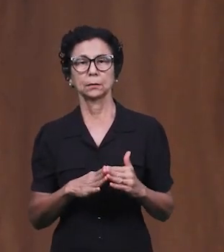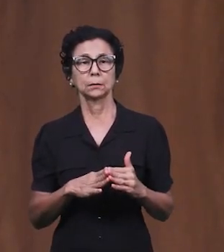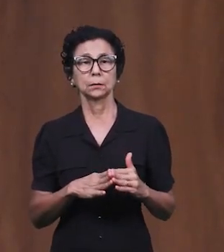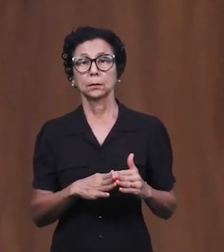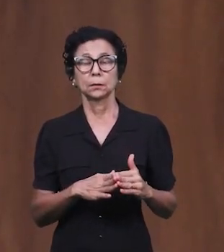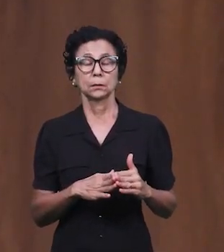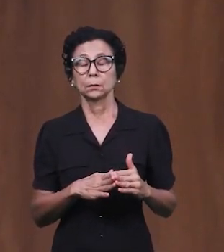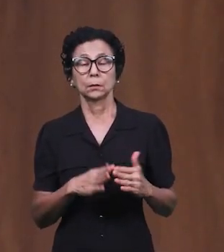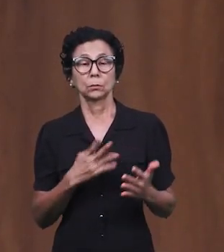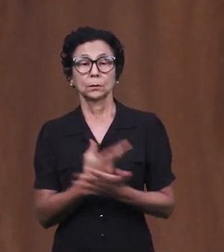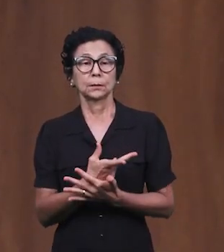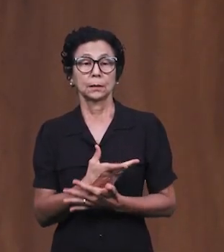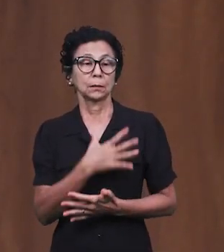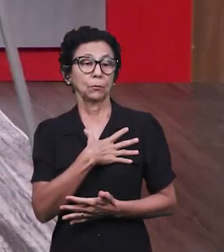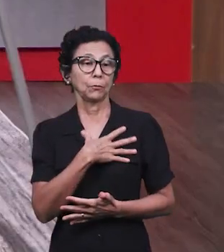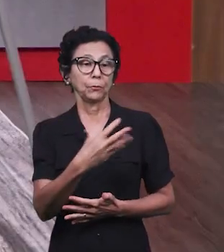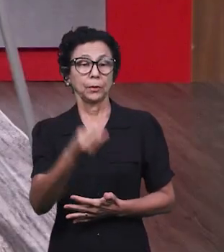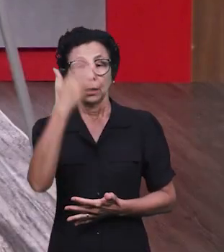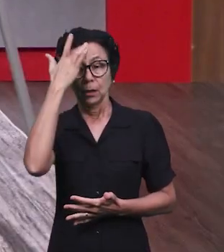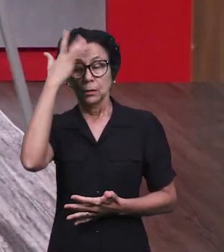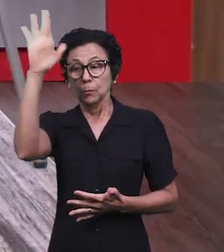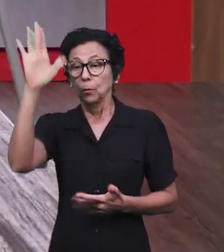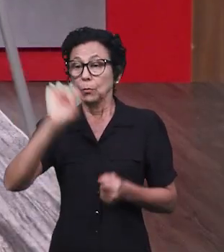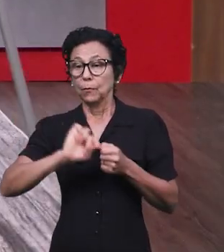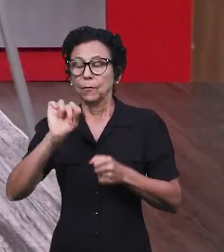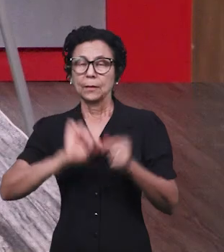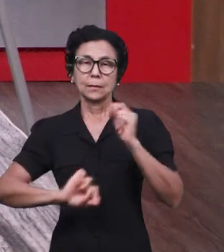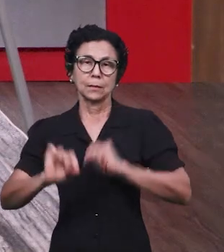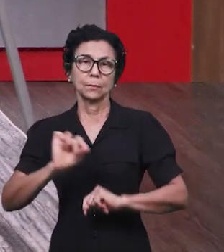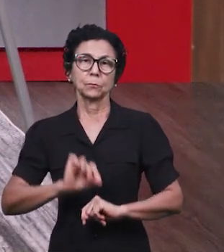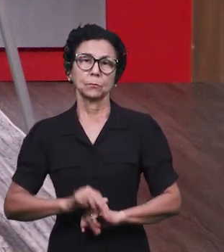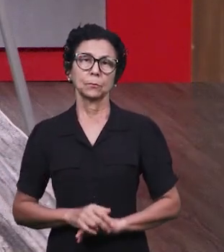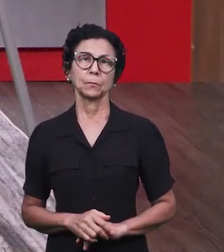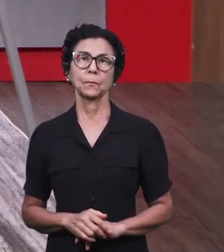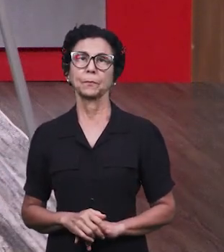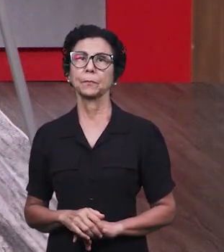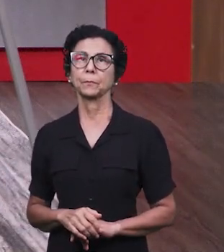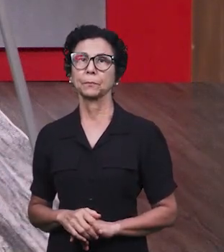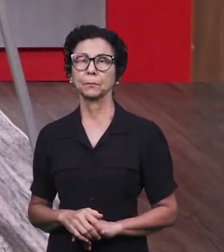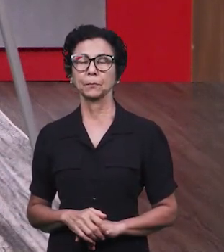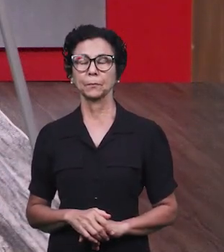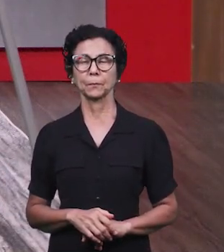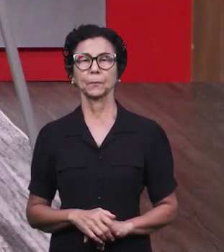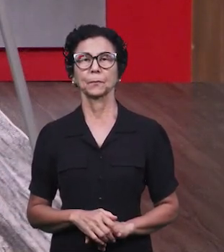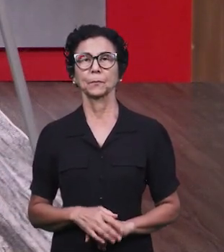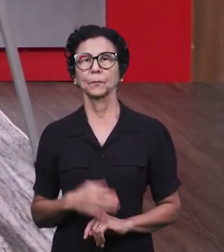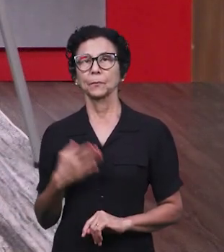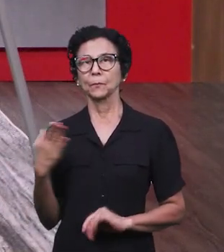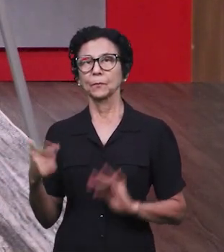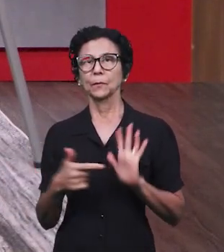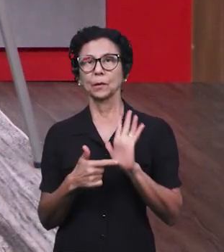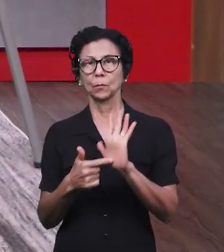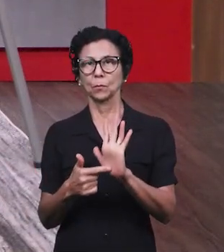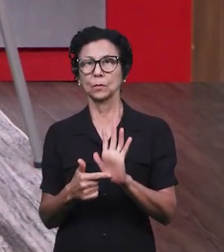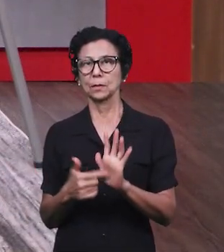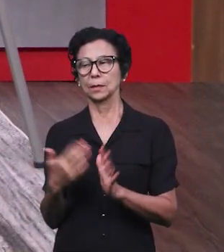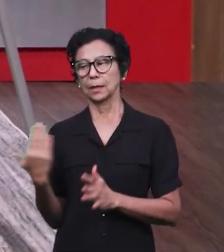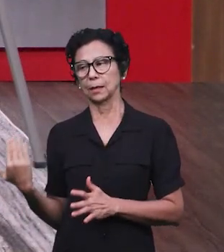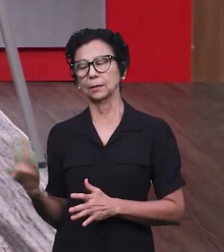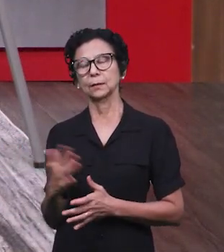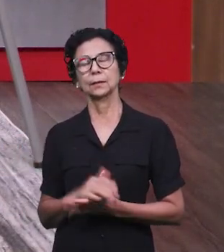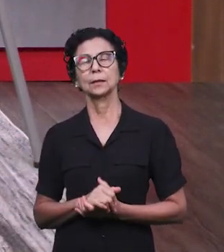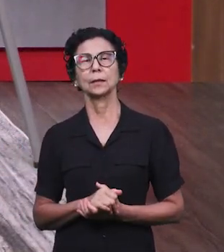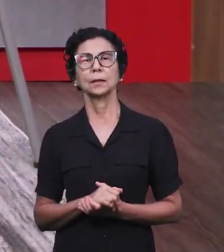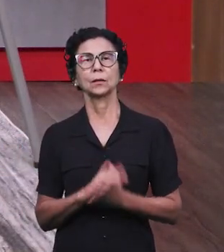podia detalhar um pouquinho para a gente? Pastor, eu até trouxe aqui, né? Nós temos um manequim, que